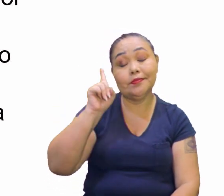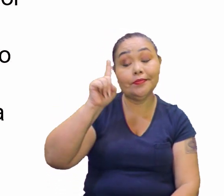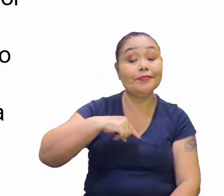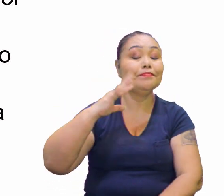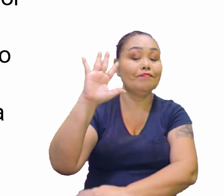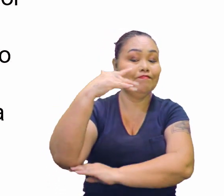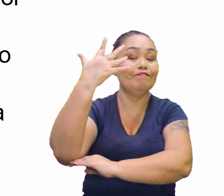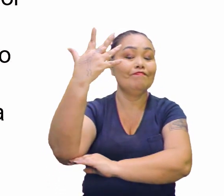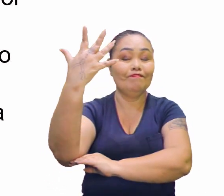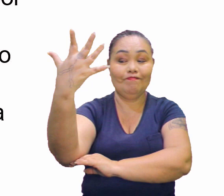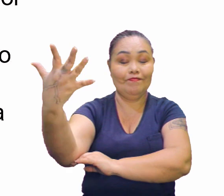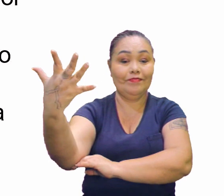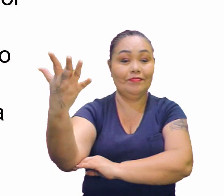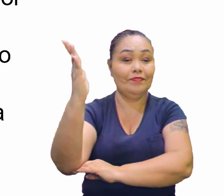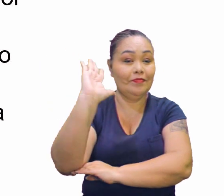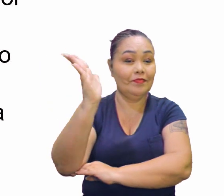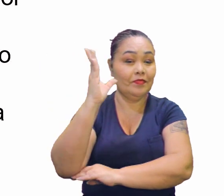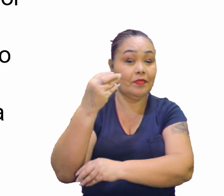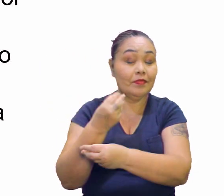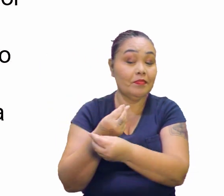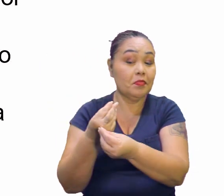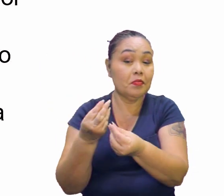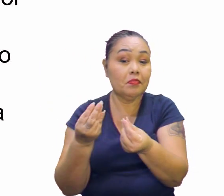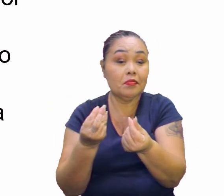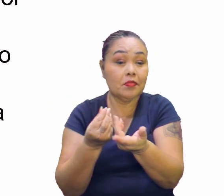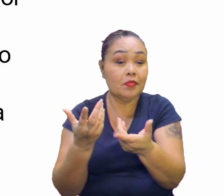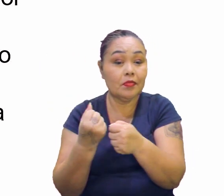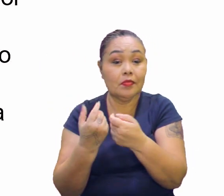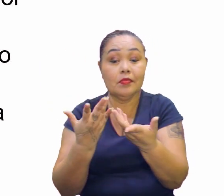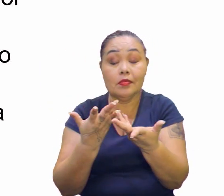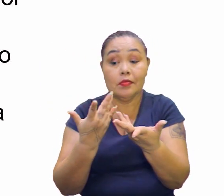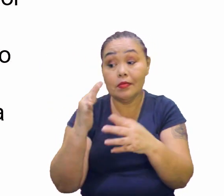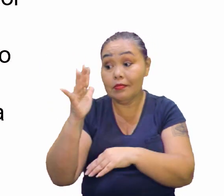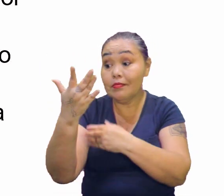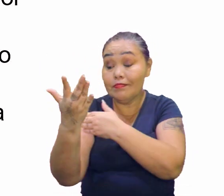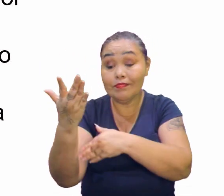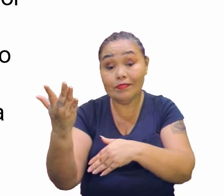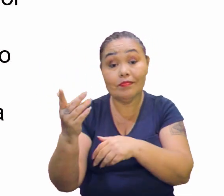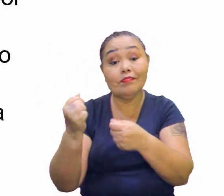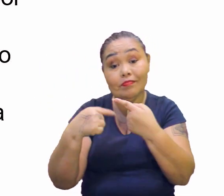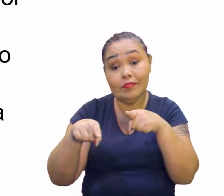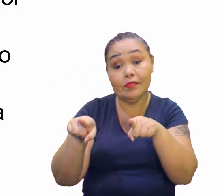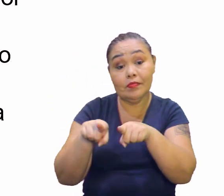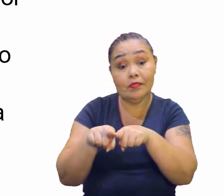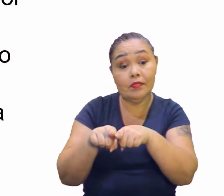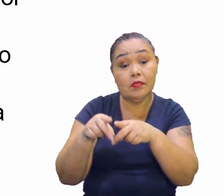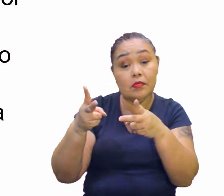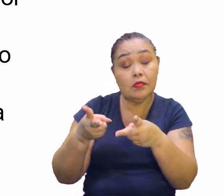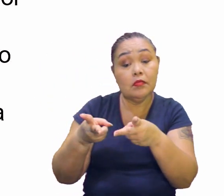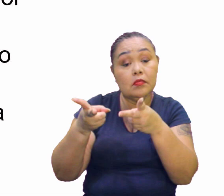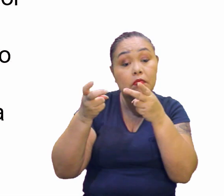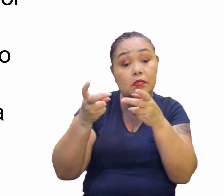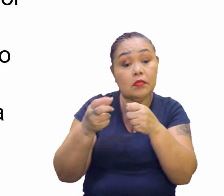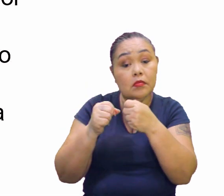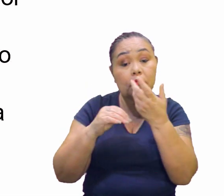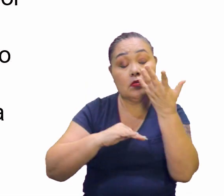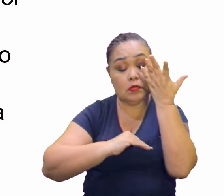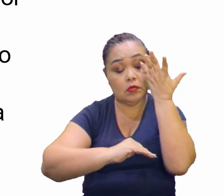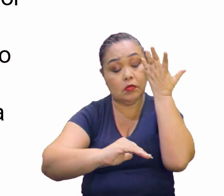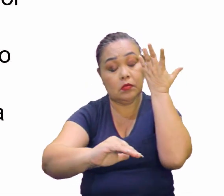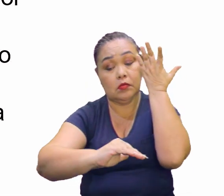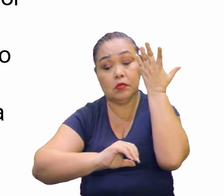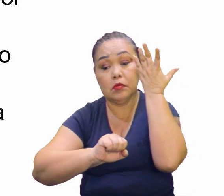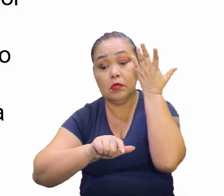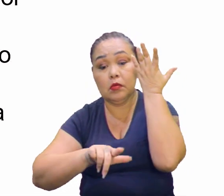Desmatamento nas áreas já suscetíveis à desertificação, além da exploração dos nutrientes do solo